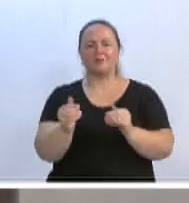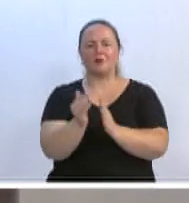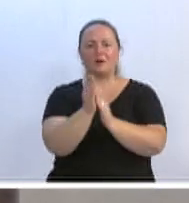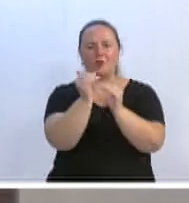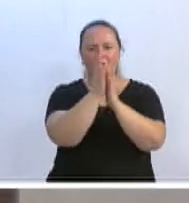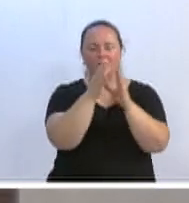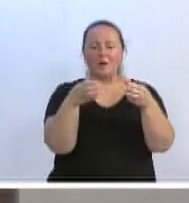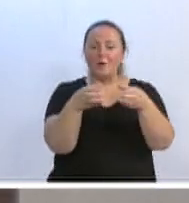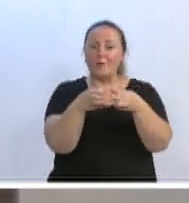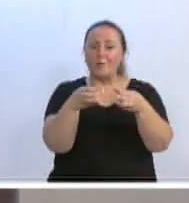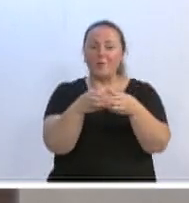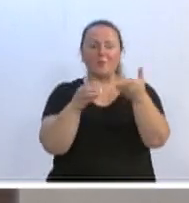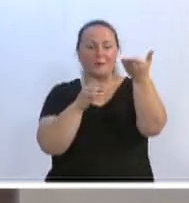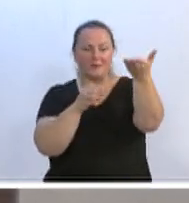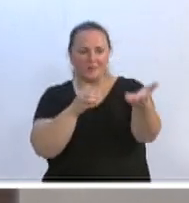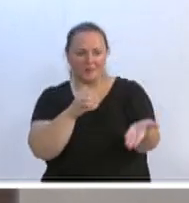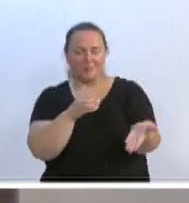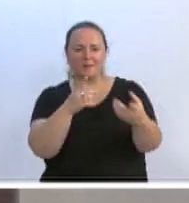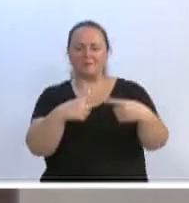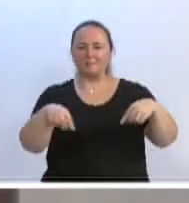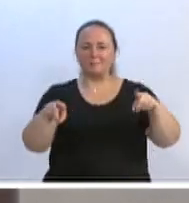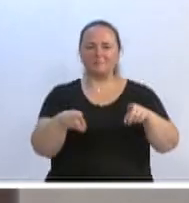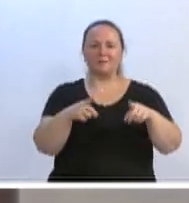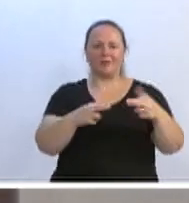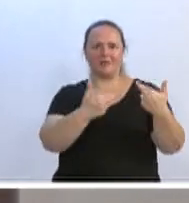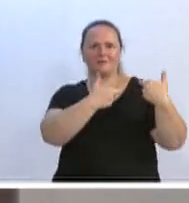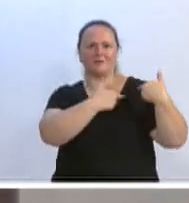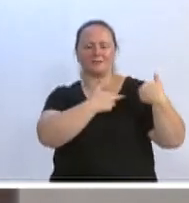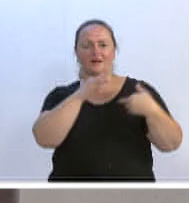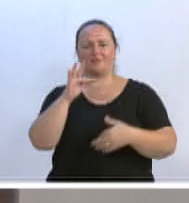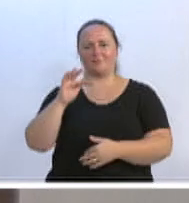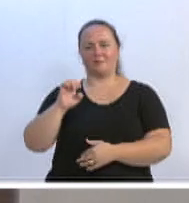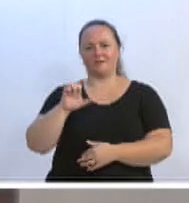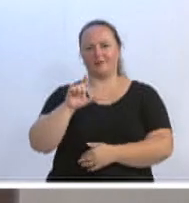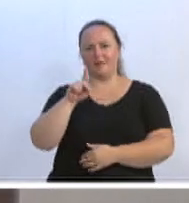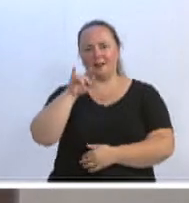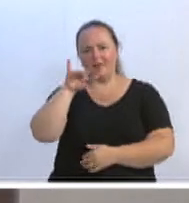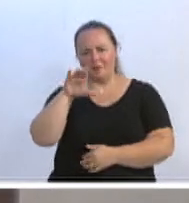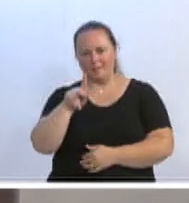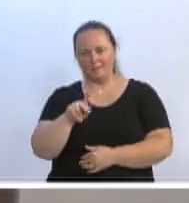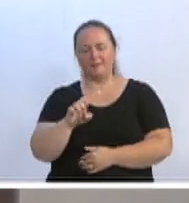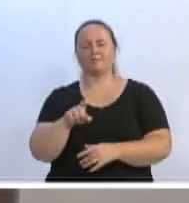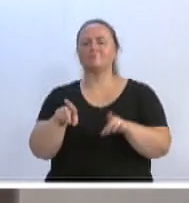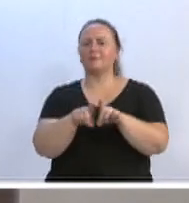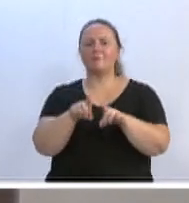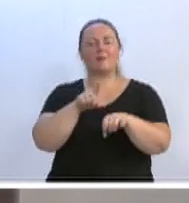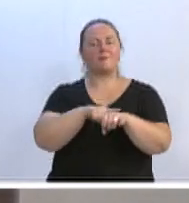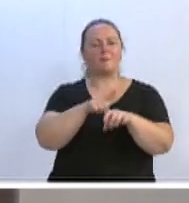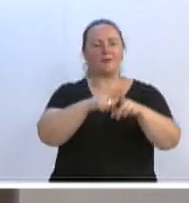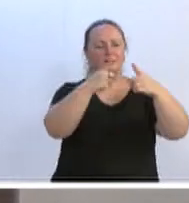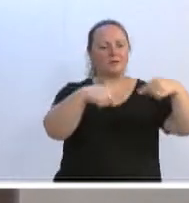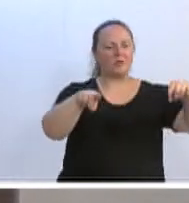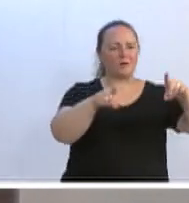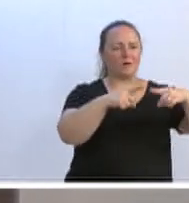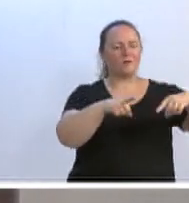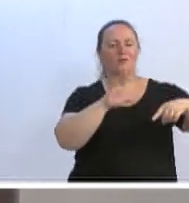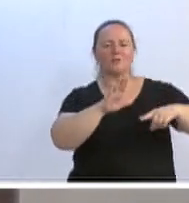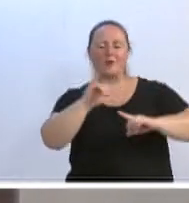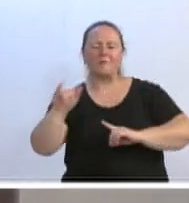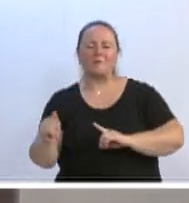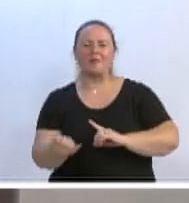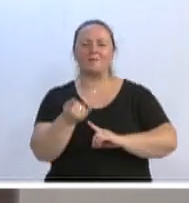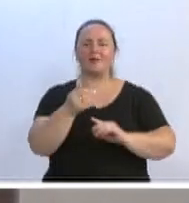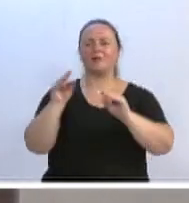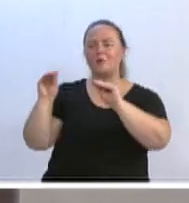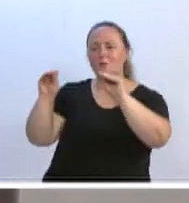Felipe de Alcântara. Enquanto já nos cumprimentamos e despedimos-nos e declaramos